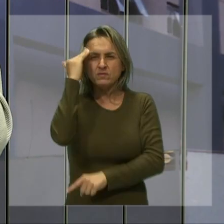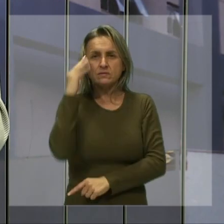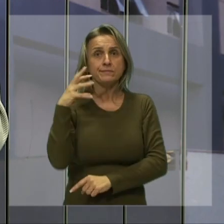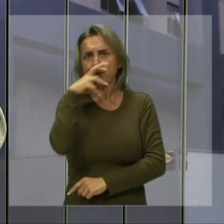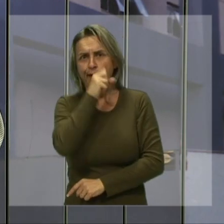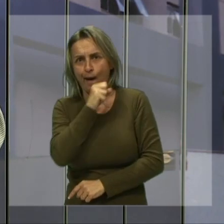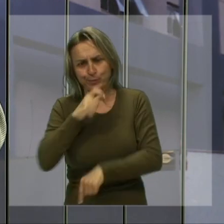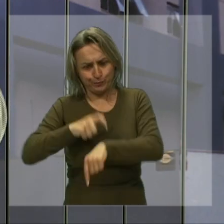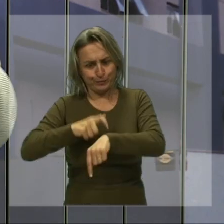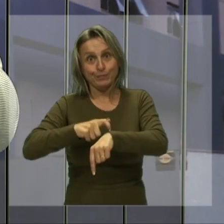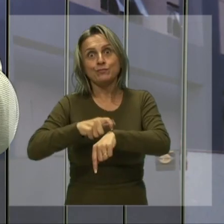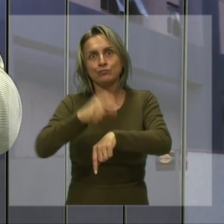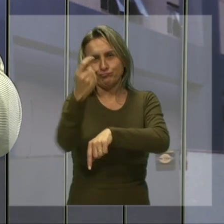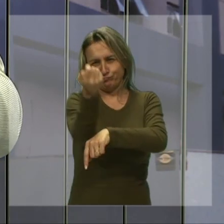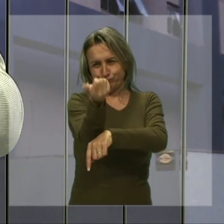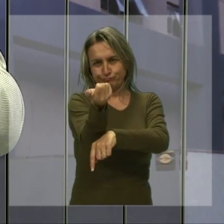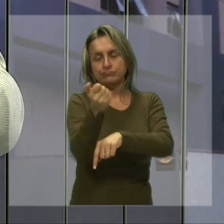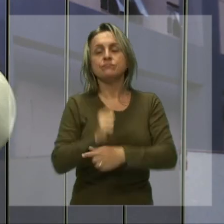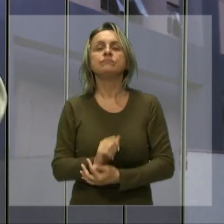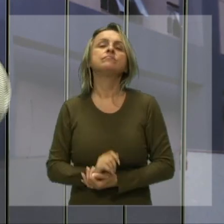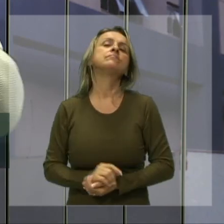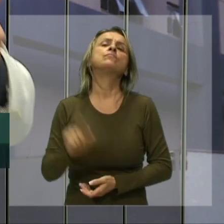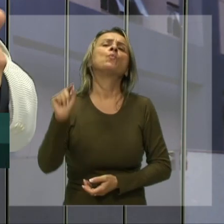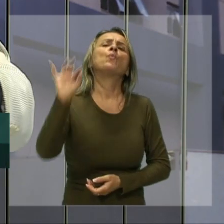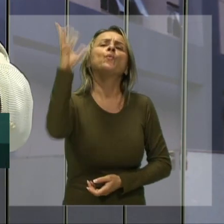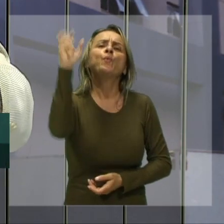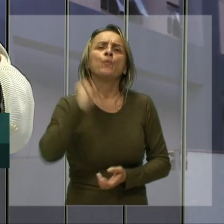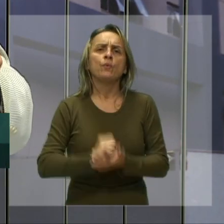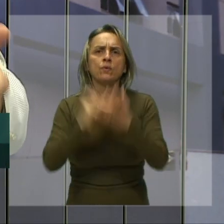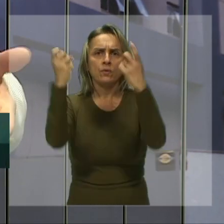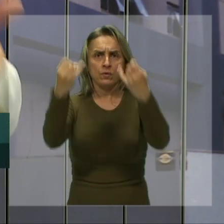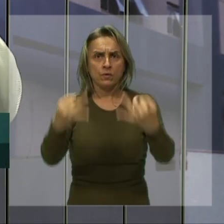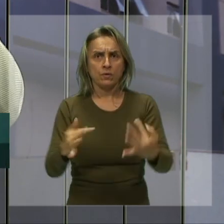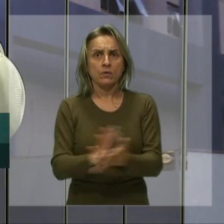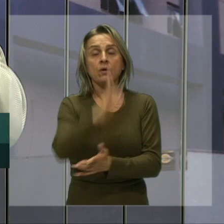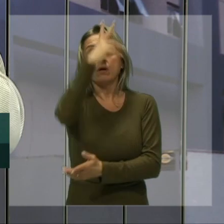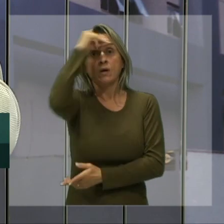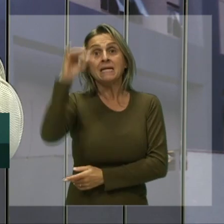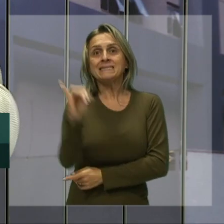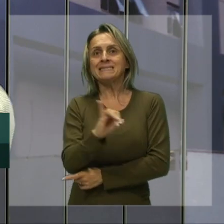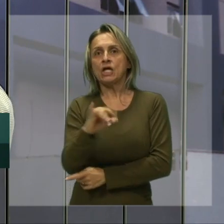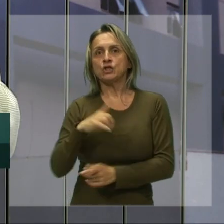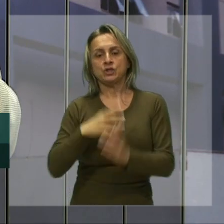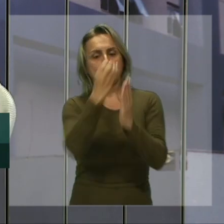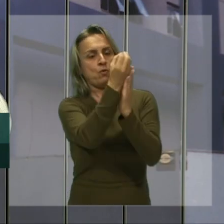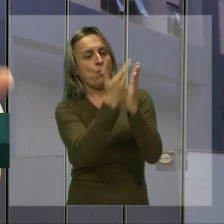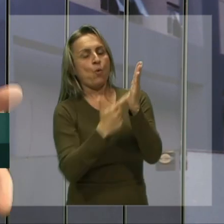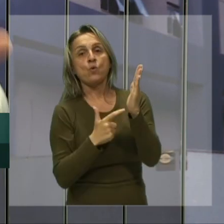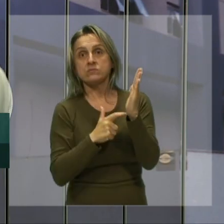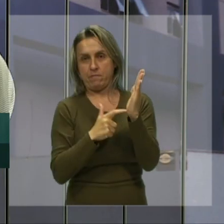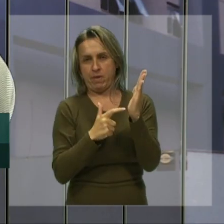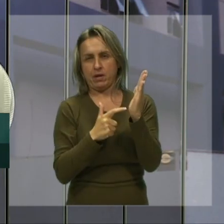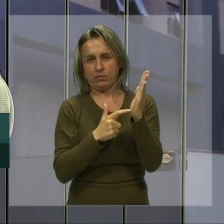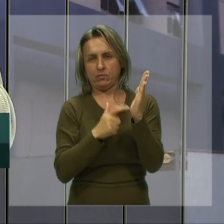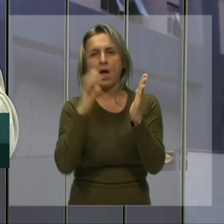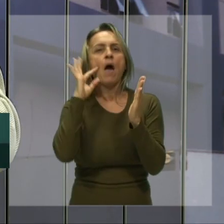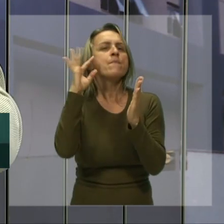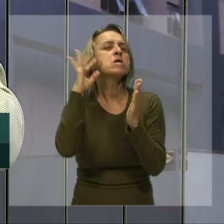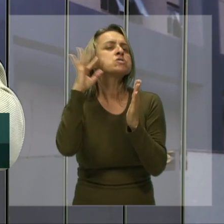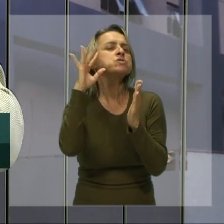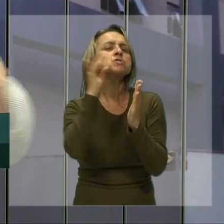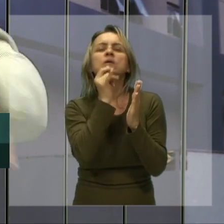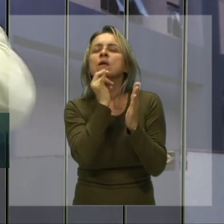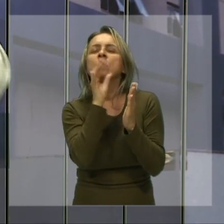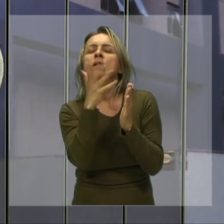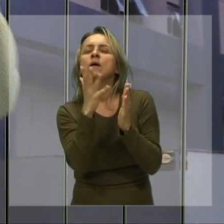não tem muito tempo, né? O que acontece? A Prefeitura de Itajaí tem um orçamento estimado, imagina-se que vai entrar no